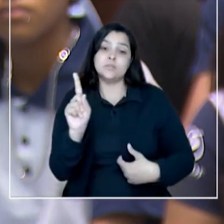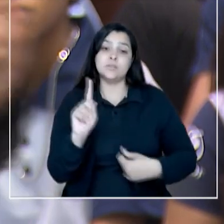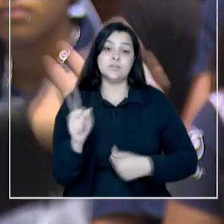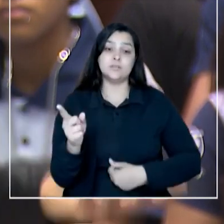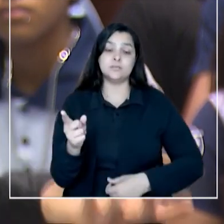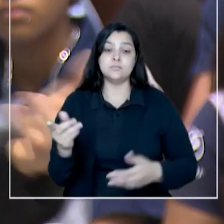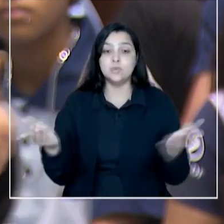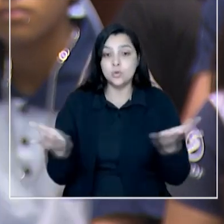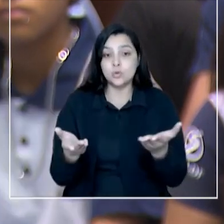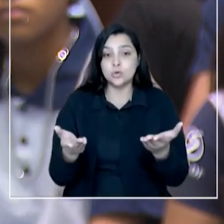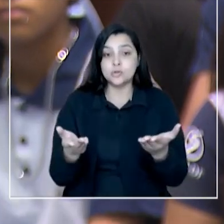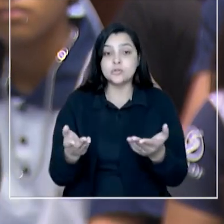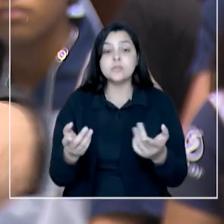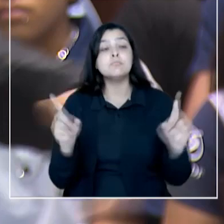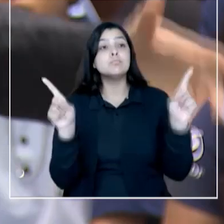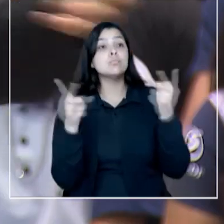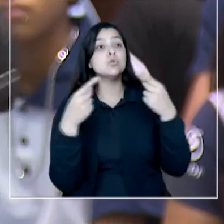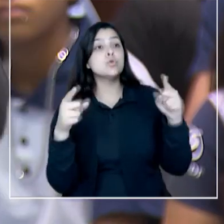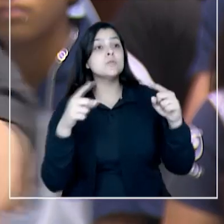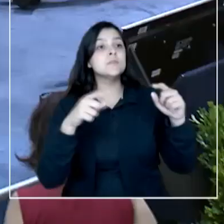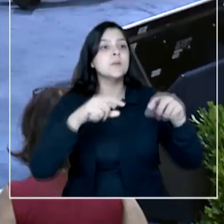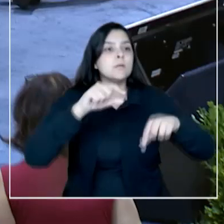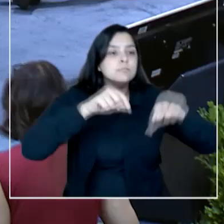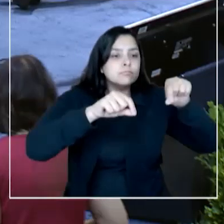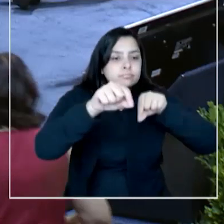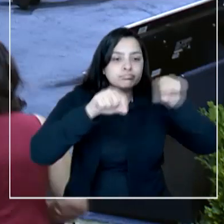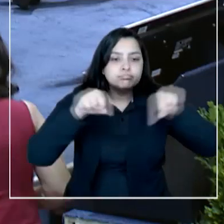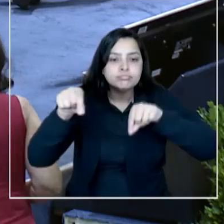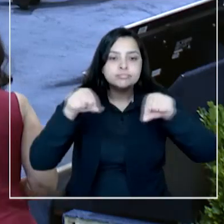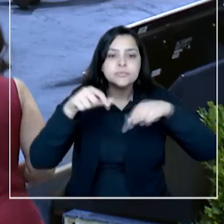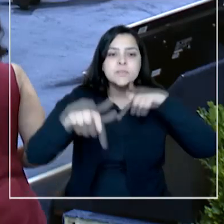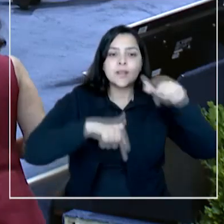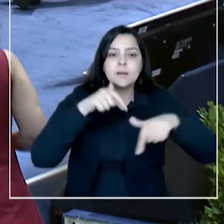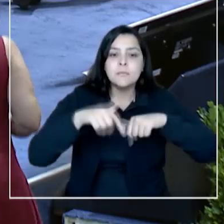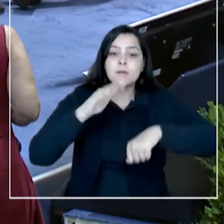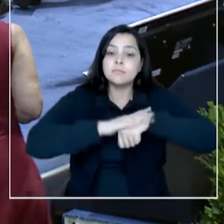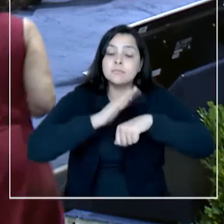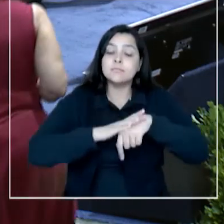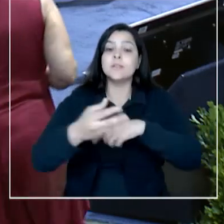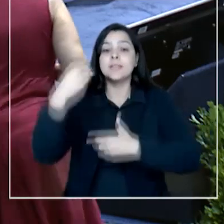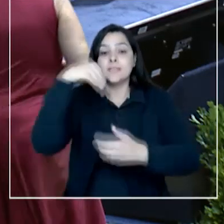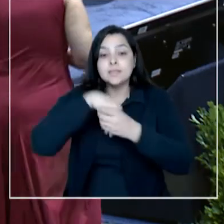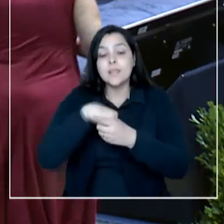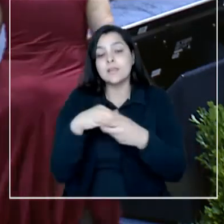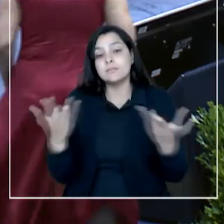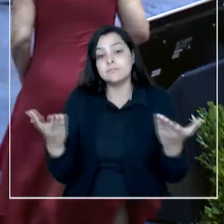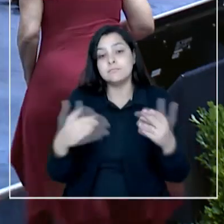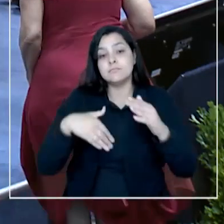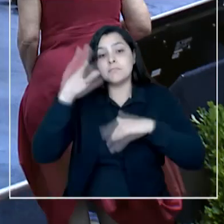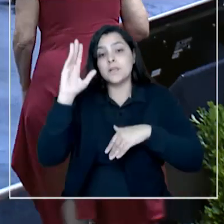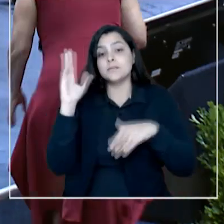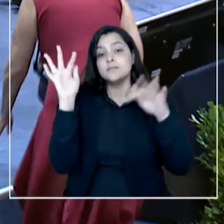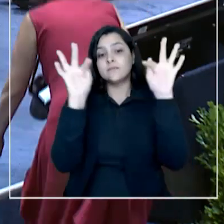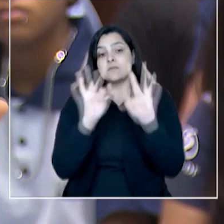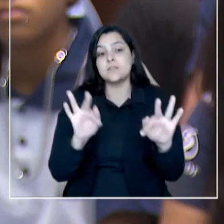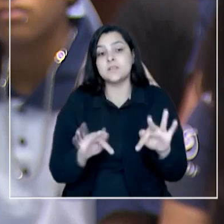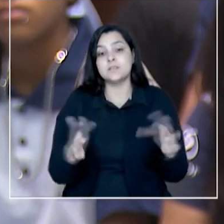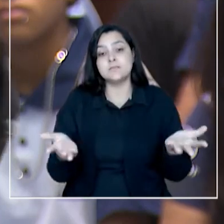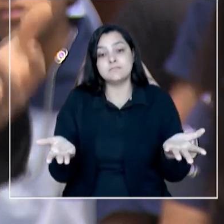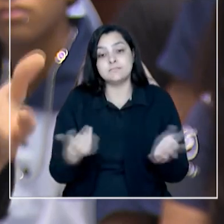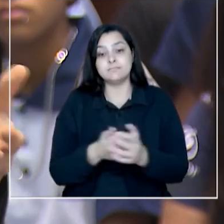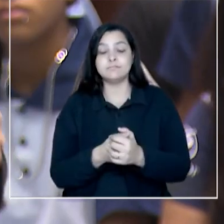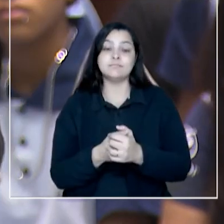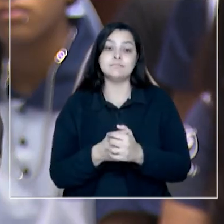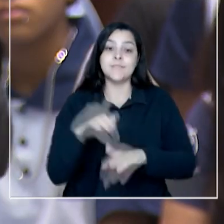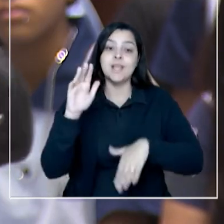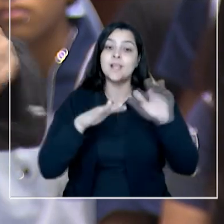hoje produtores musicais que fazem várias outras coisas muito legais também dentro desse ecossistema e são muito mais felizes. Eles falam que, na verdade, eles nem